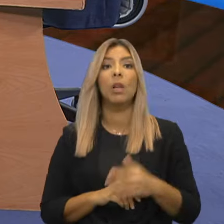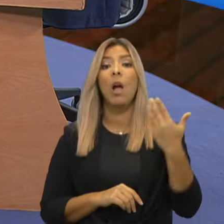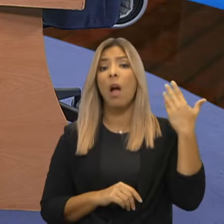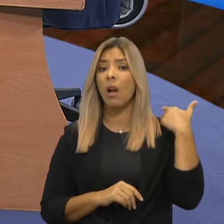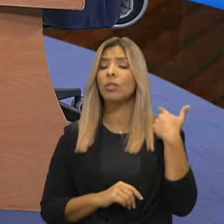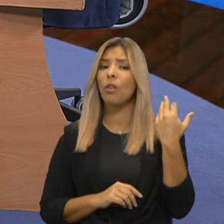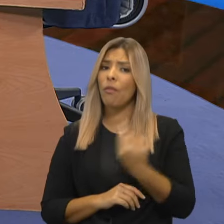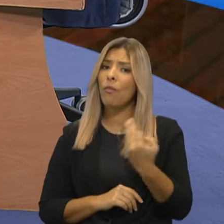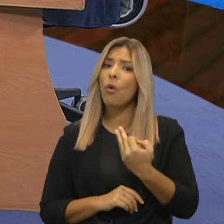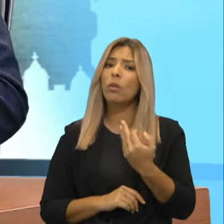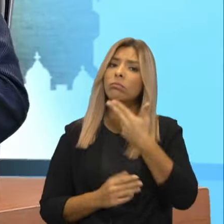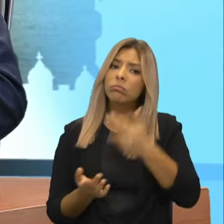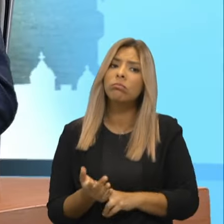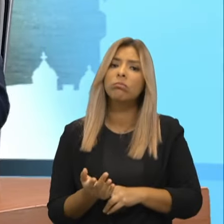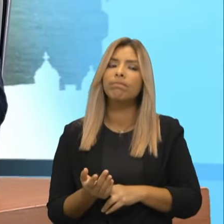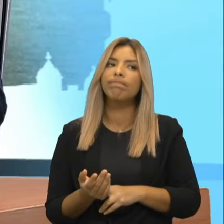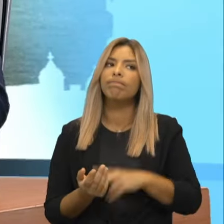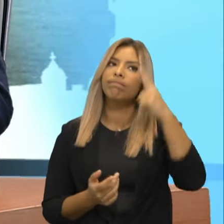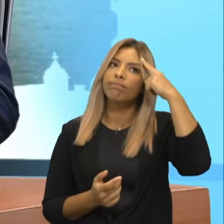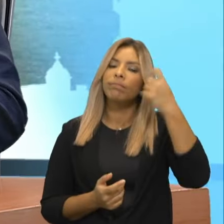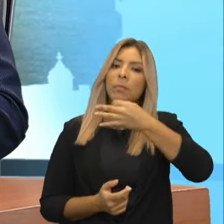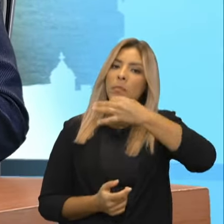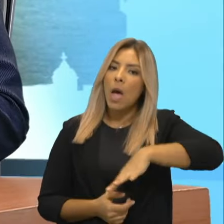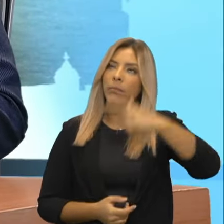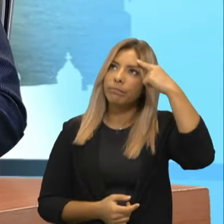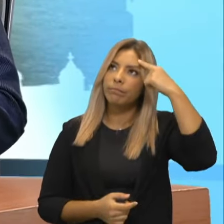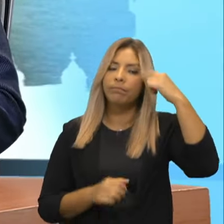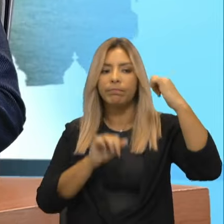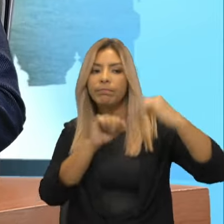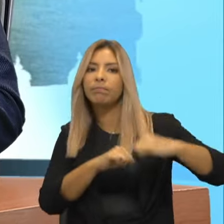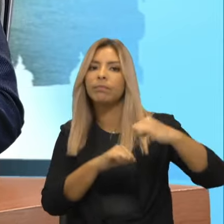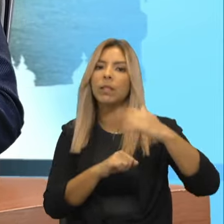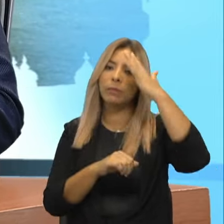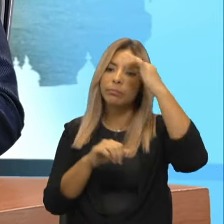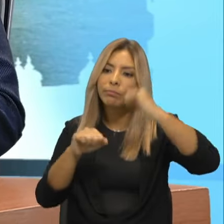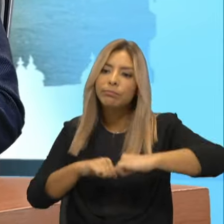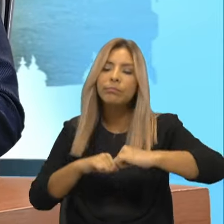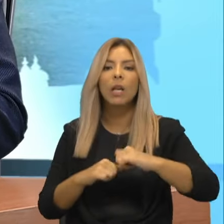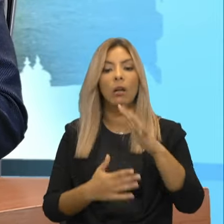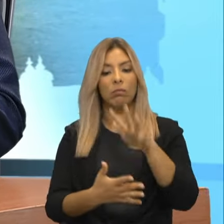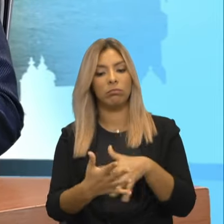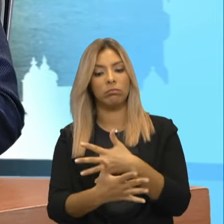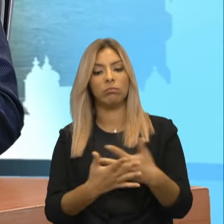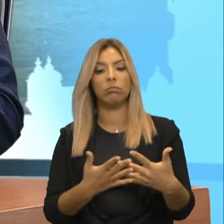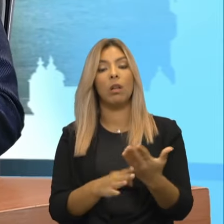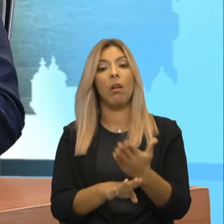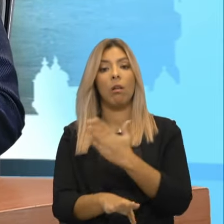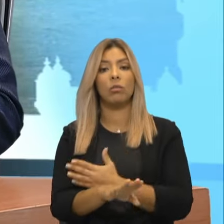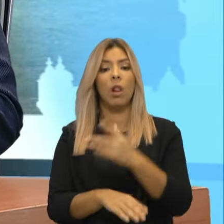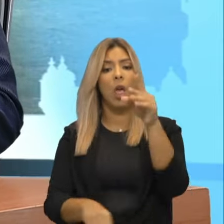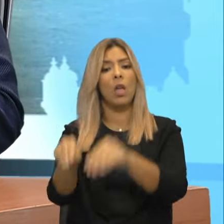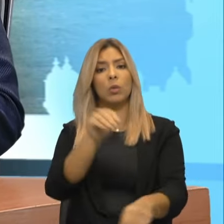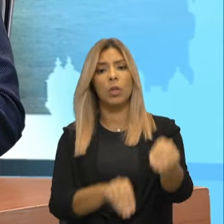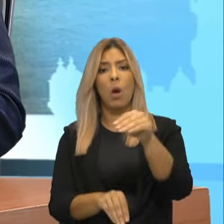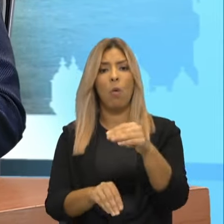ponto. Perceberam que tinham que se entender. E houve um calendário normal. Nós, desde as eleições, que estamos a ouvir falar de